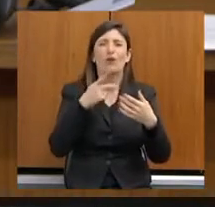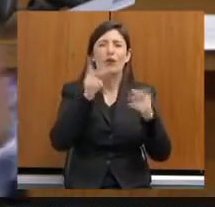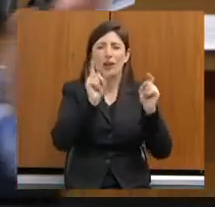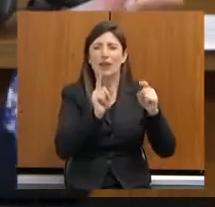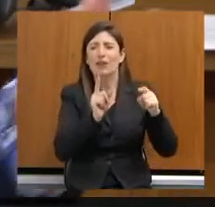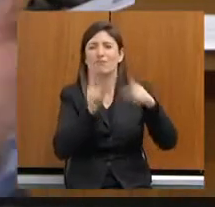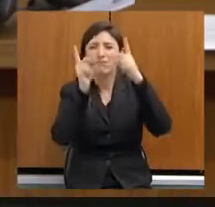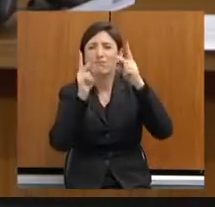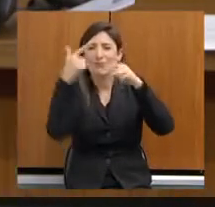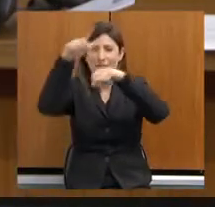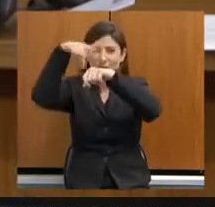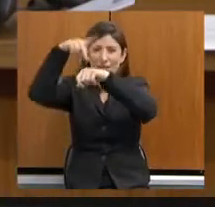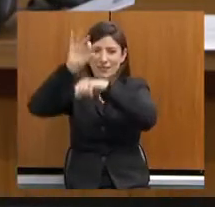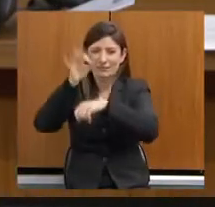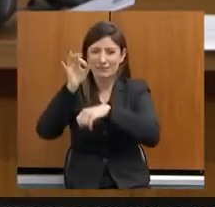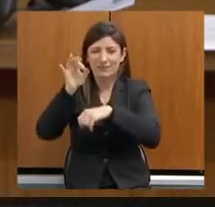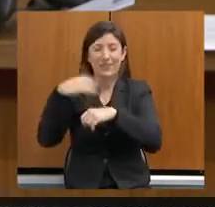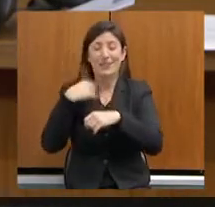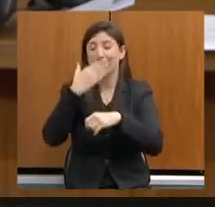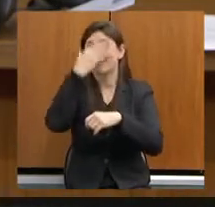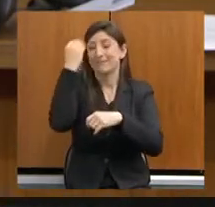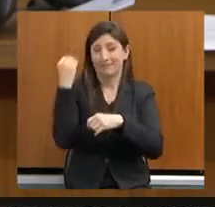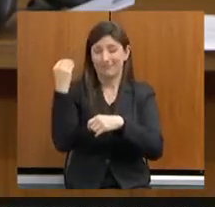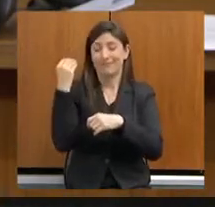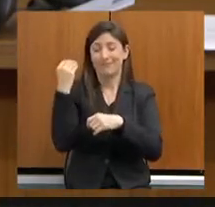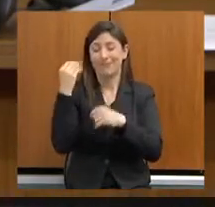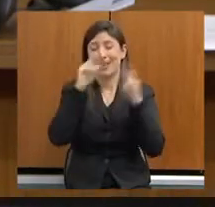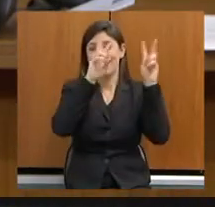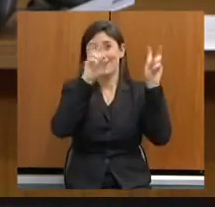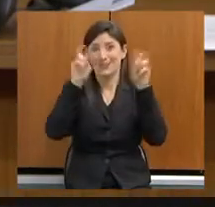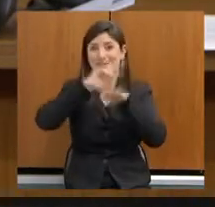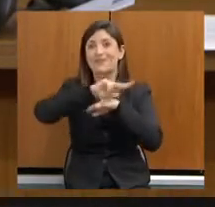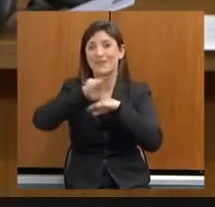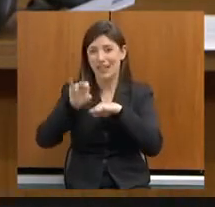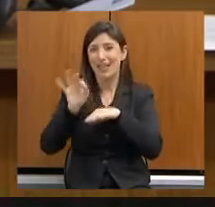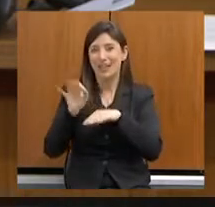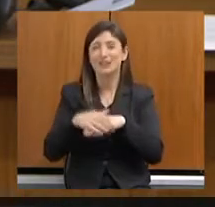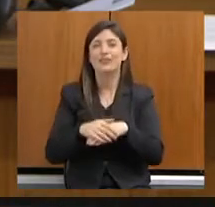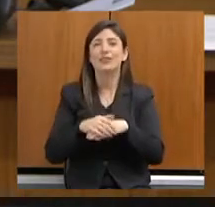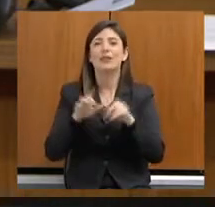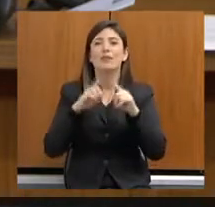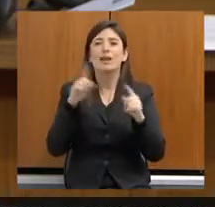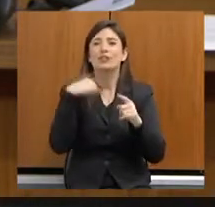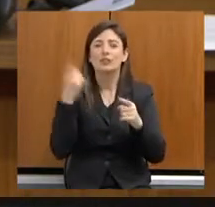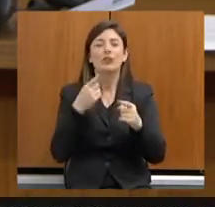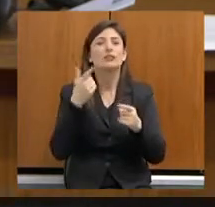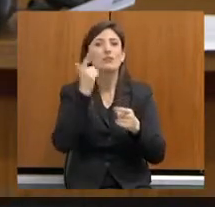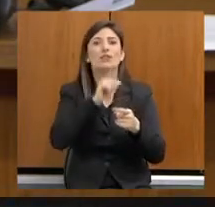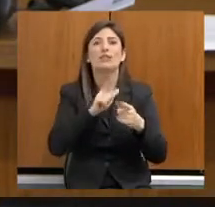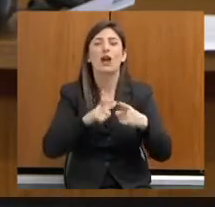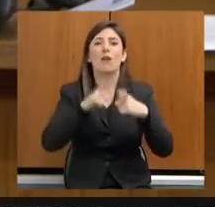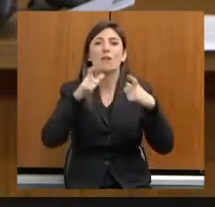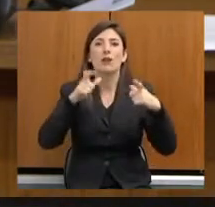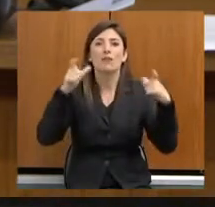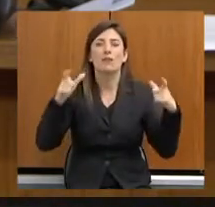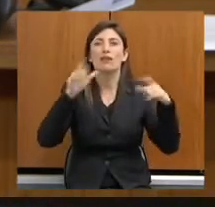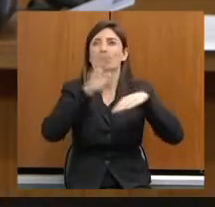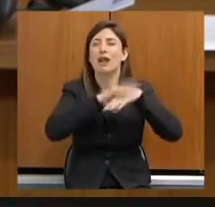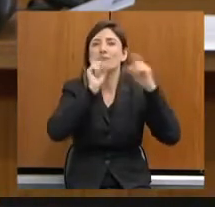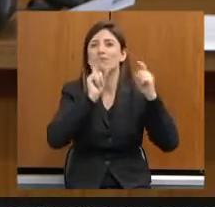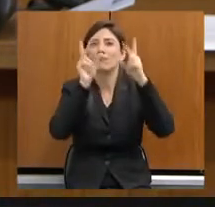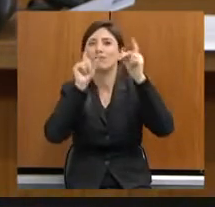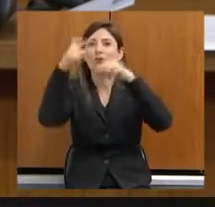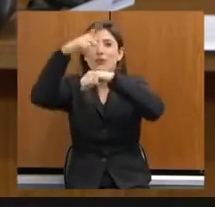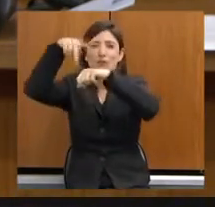esquecendo é tanto assunto mas nós começamos estamos aumentando as nossas exportações de laticínios aí